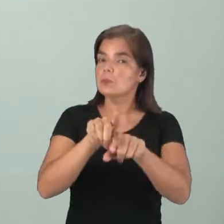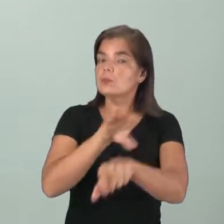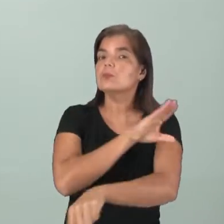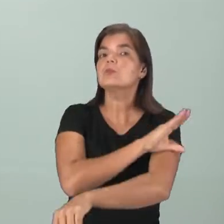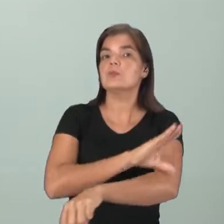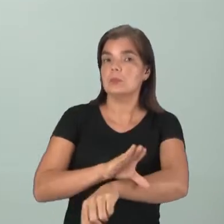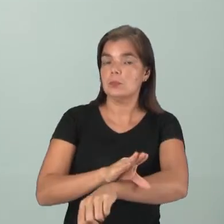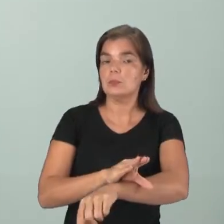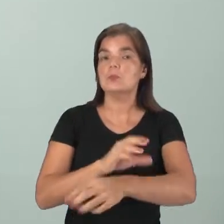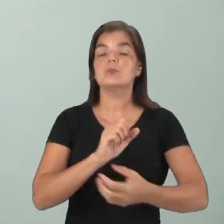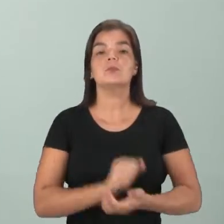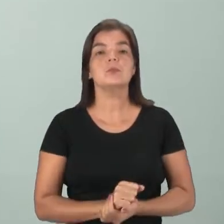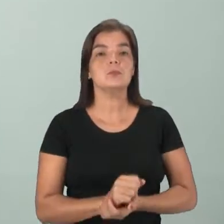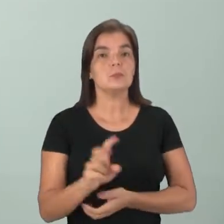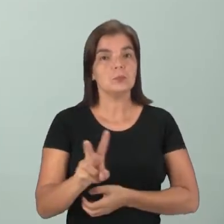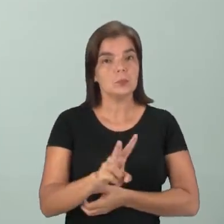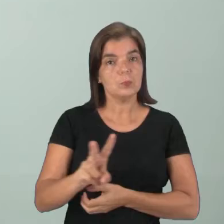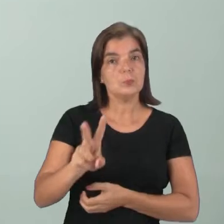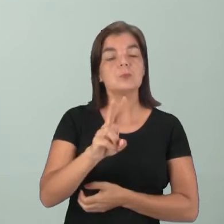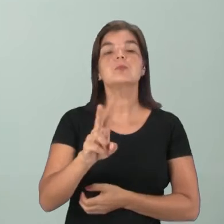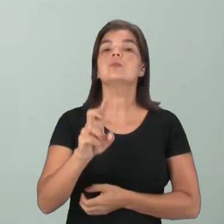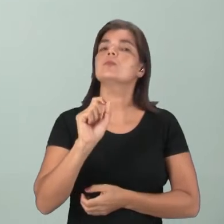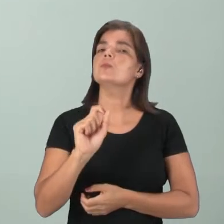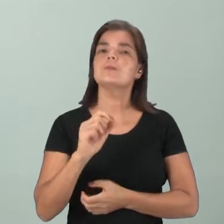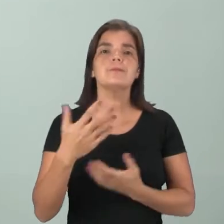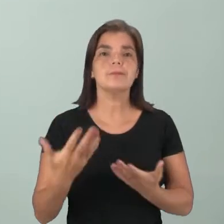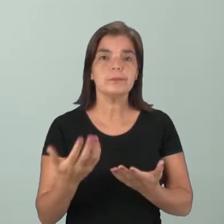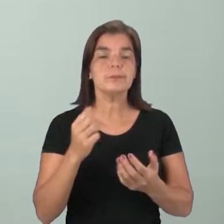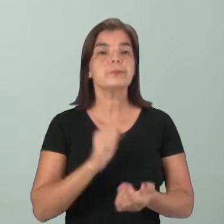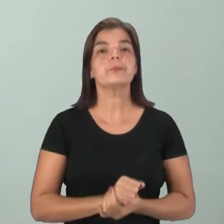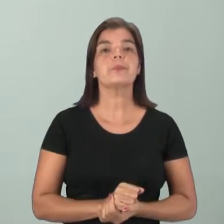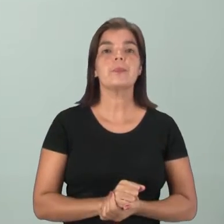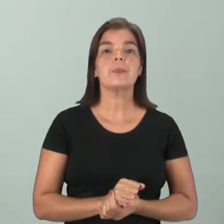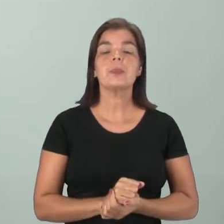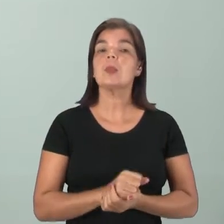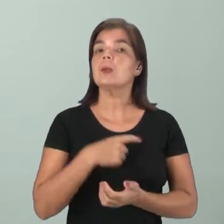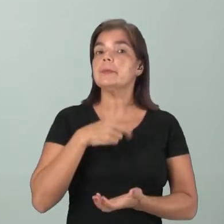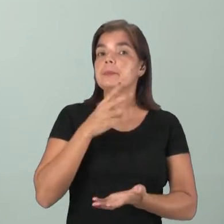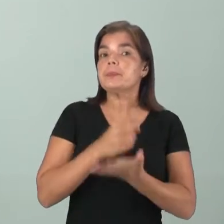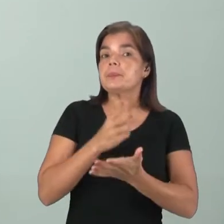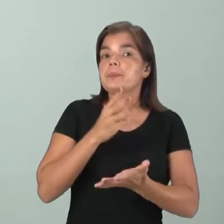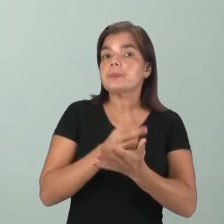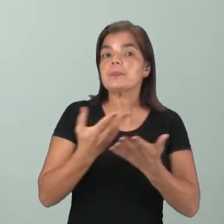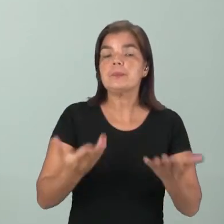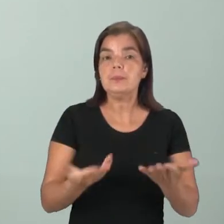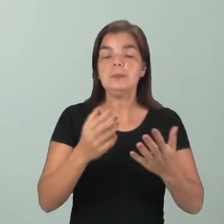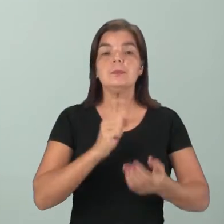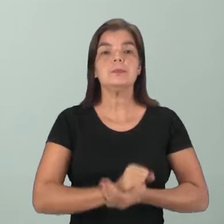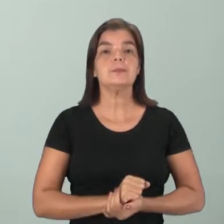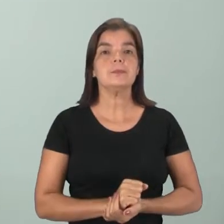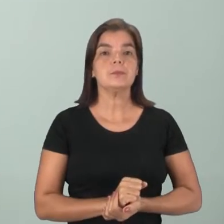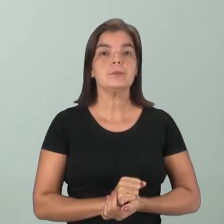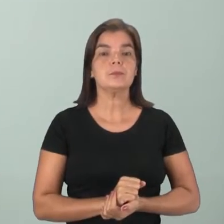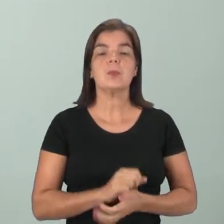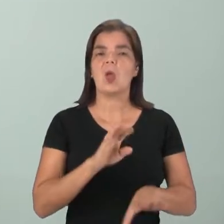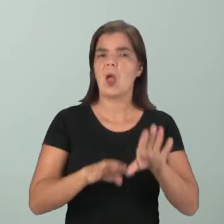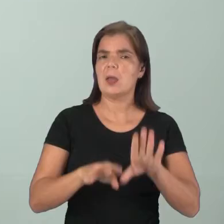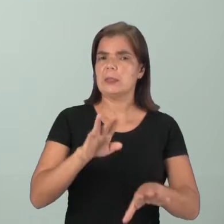valores culturais também. E esses valores culturais, eles acabam que ficam sendo